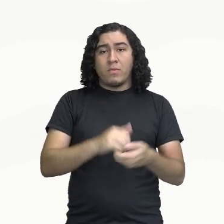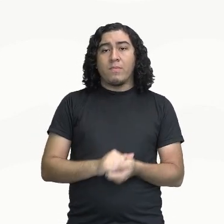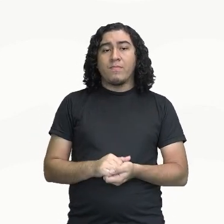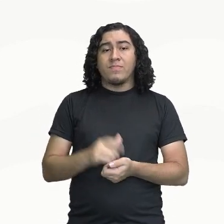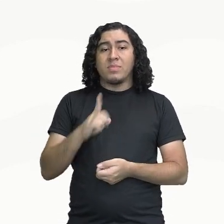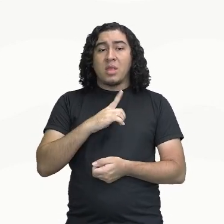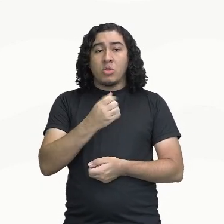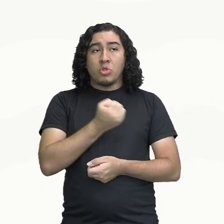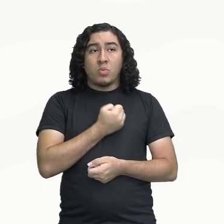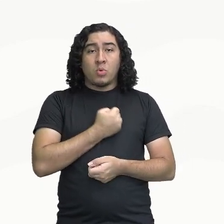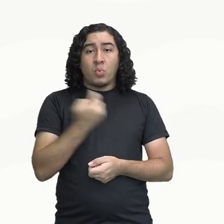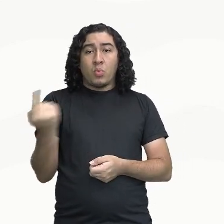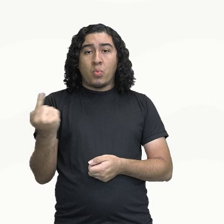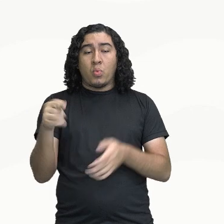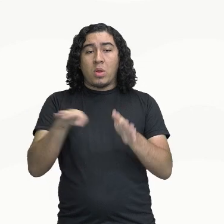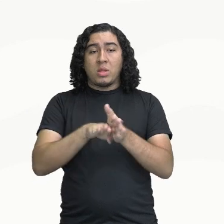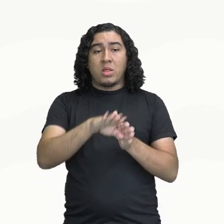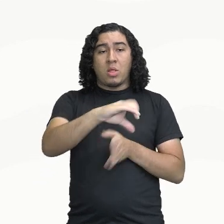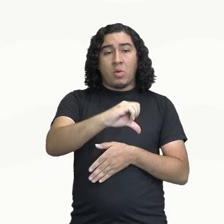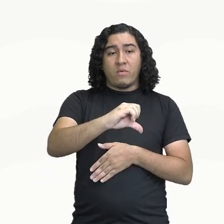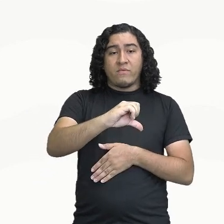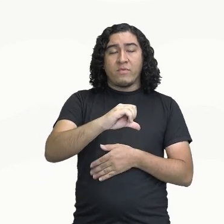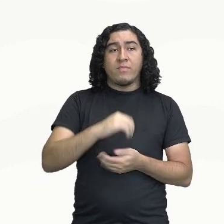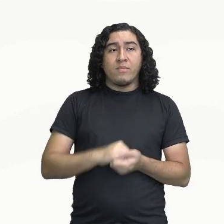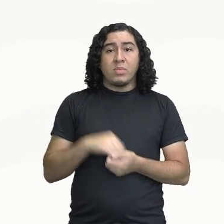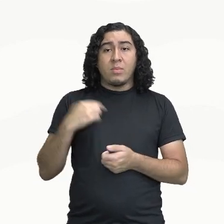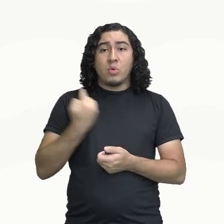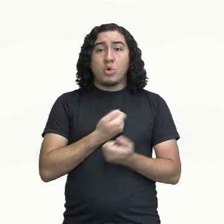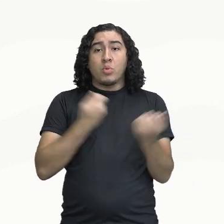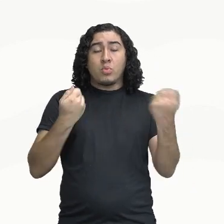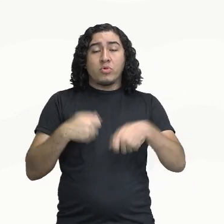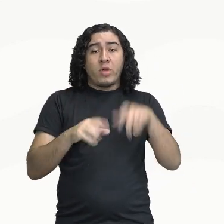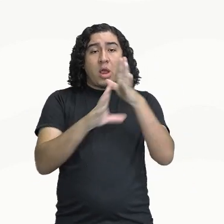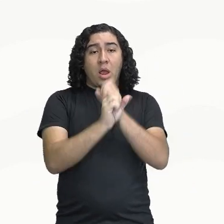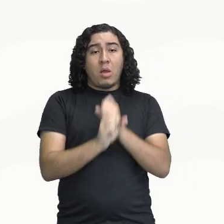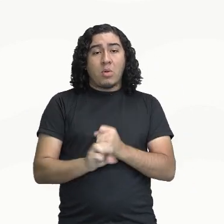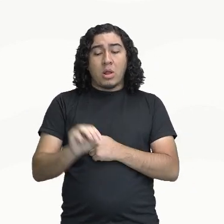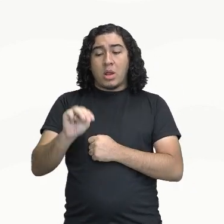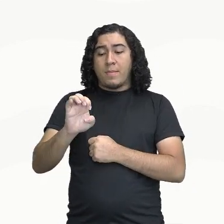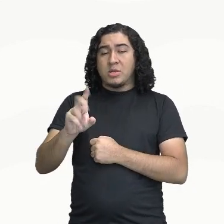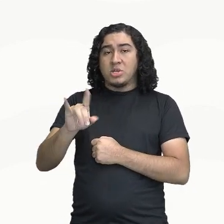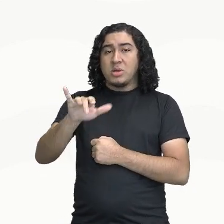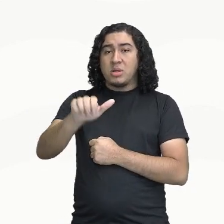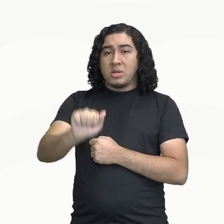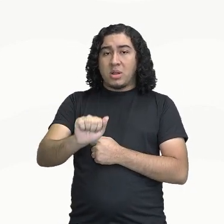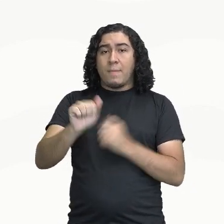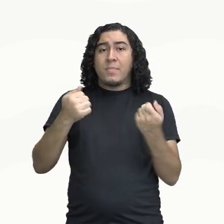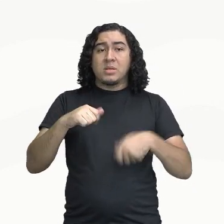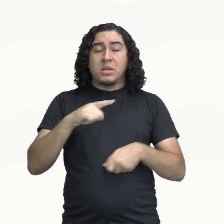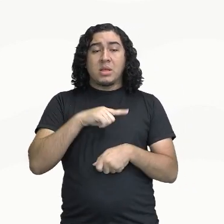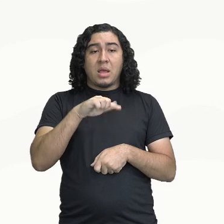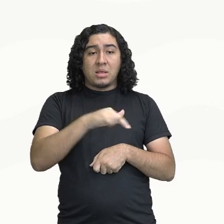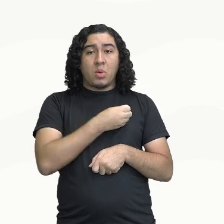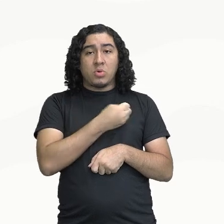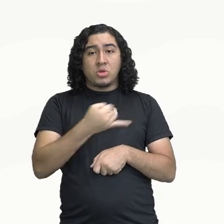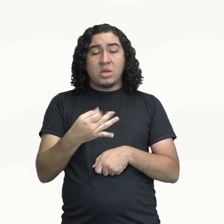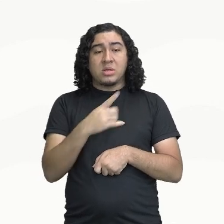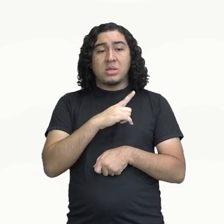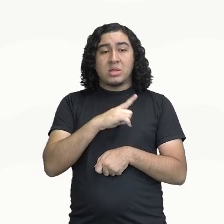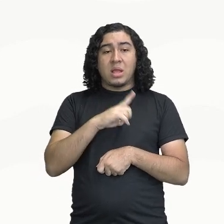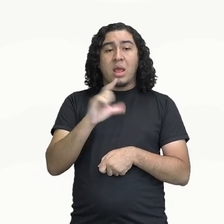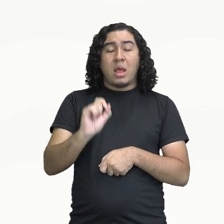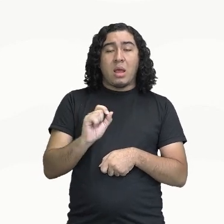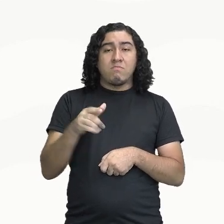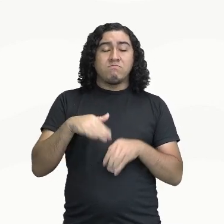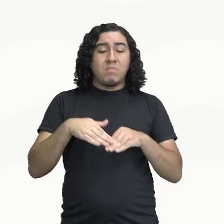números de 1 até 9. Para a gente obter a mediana, a gente precisa que esses valores estejam em ordem crescente ou em